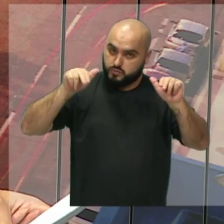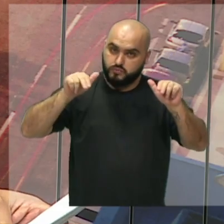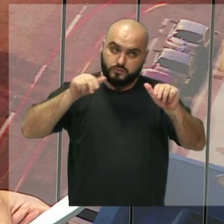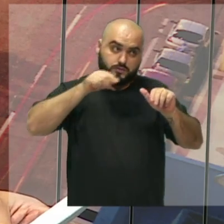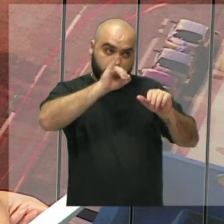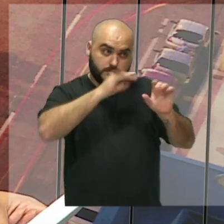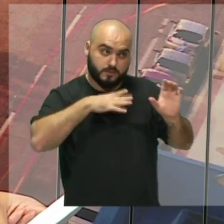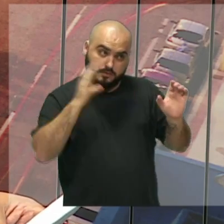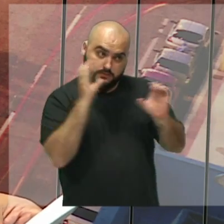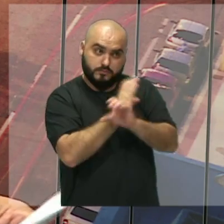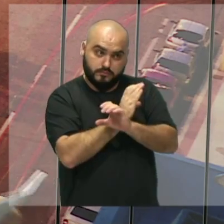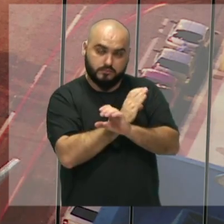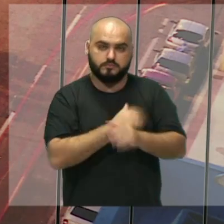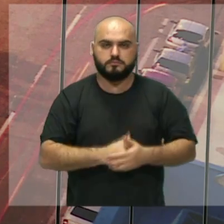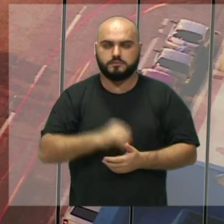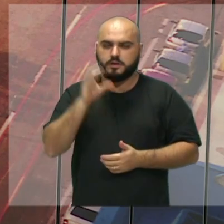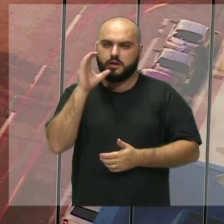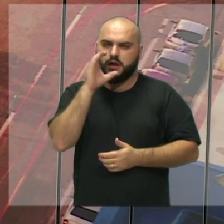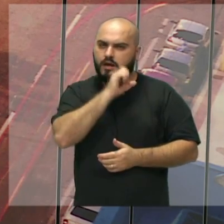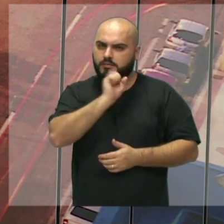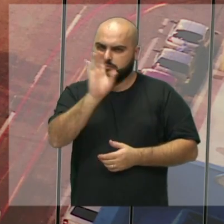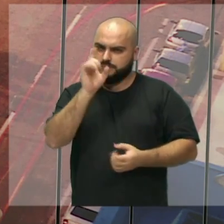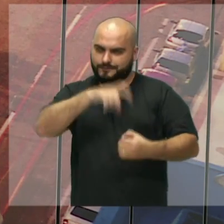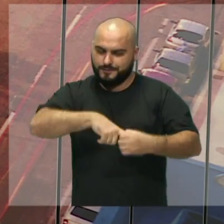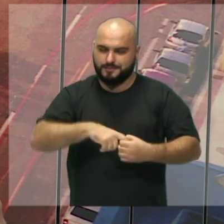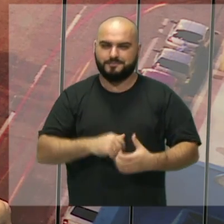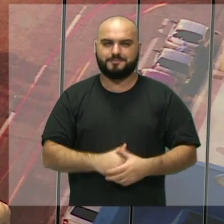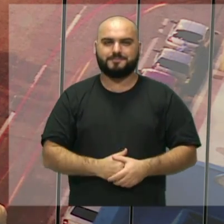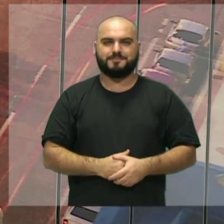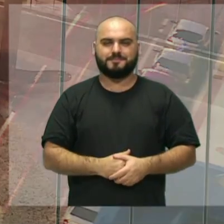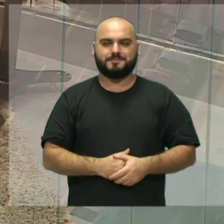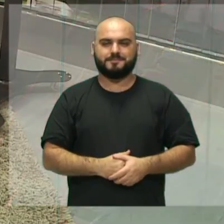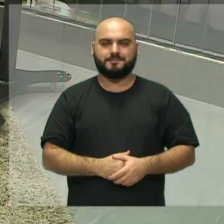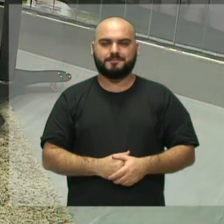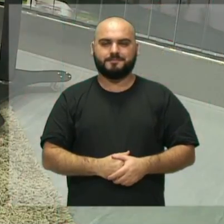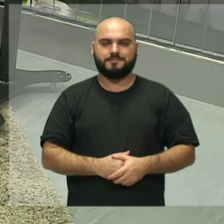o raciocínio. Nós voltamos em seguida. Até já.